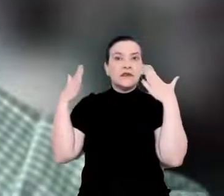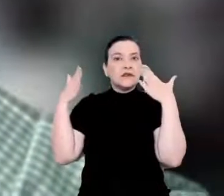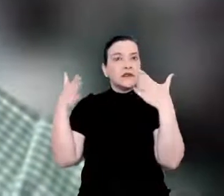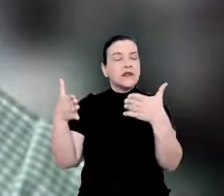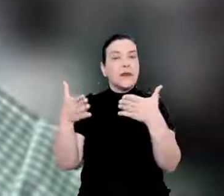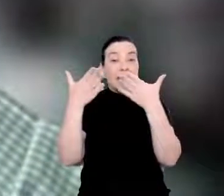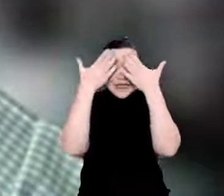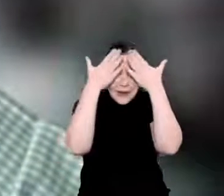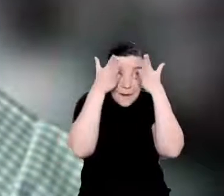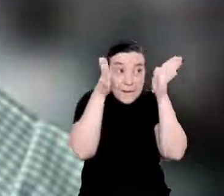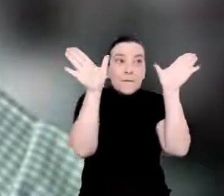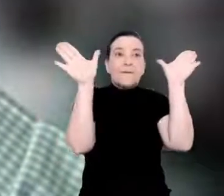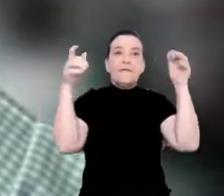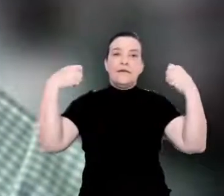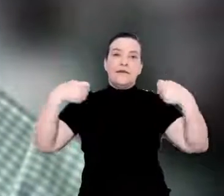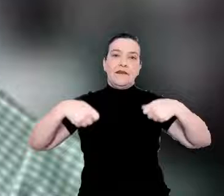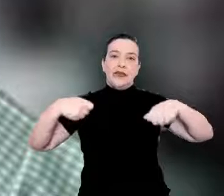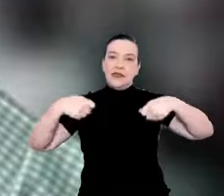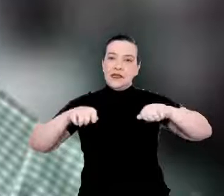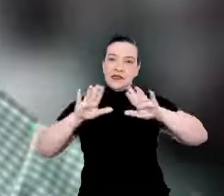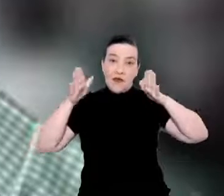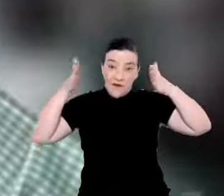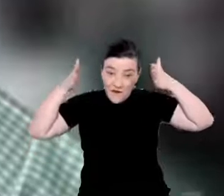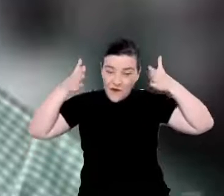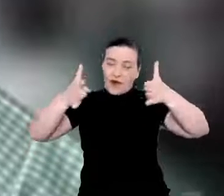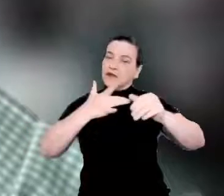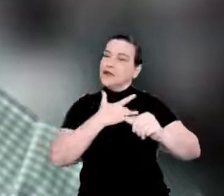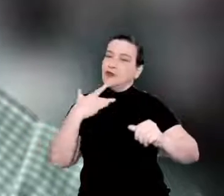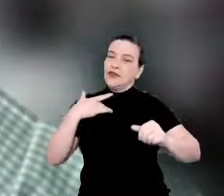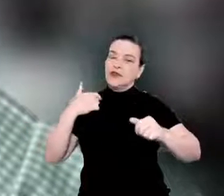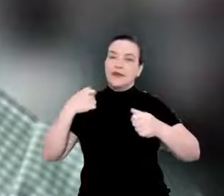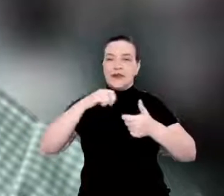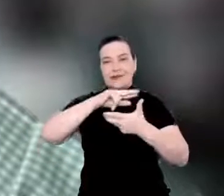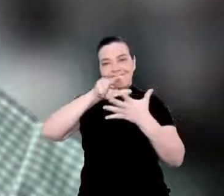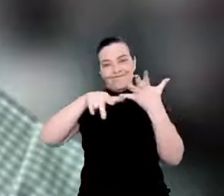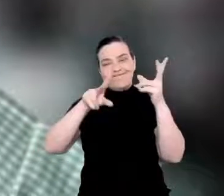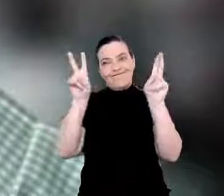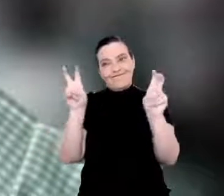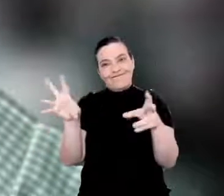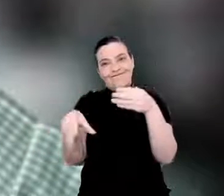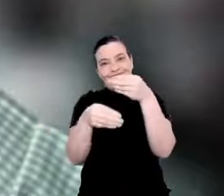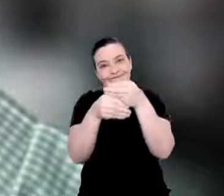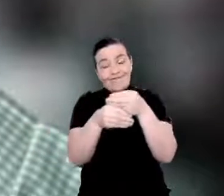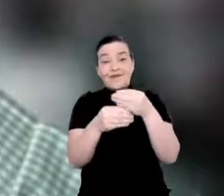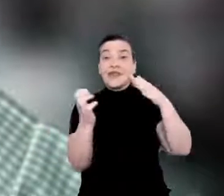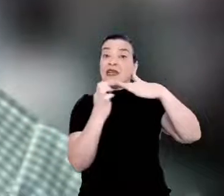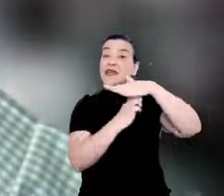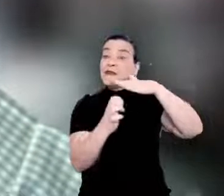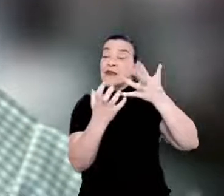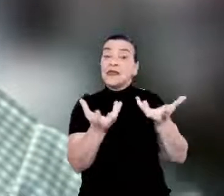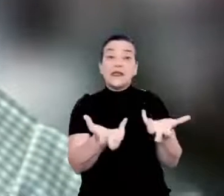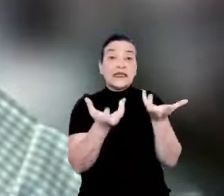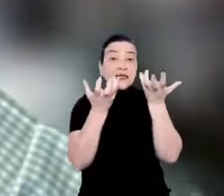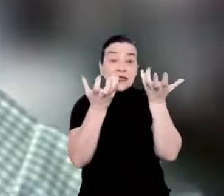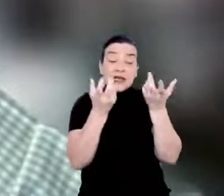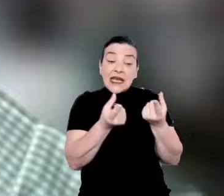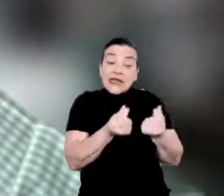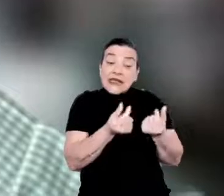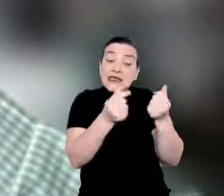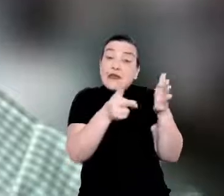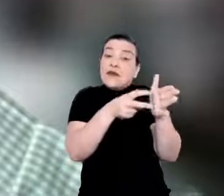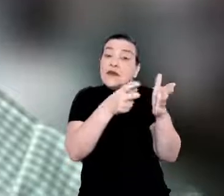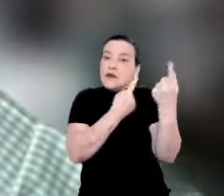saberes, não exclusivamente os da saúde. As empresas se habituaram a ser lucrativas usando práticas